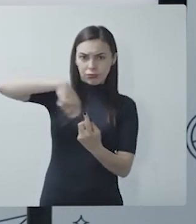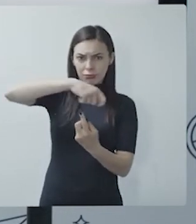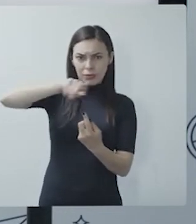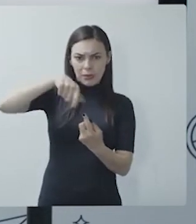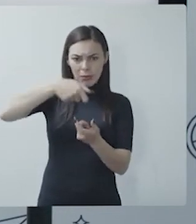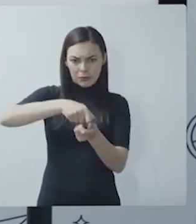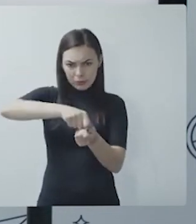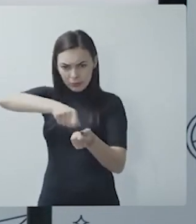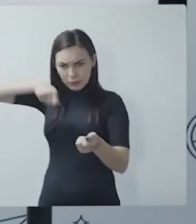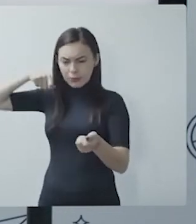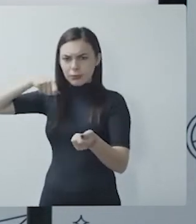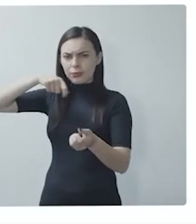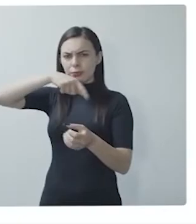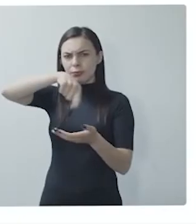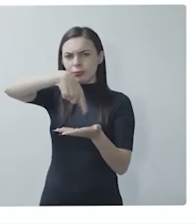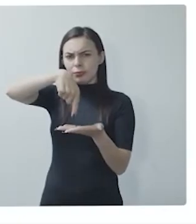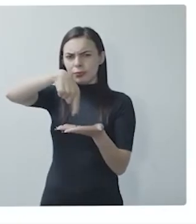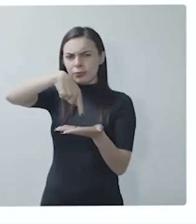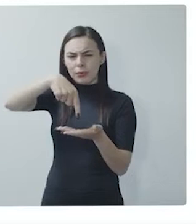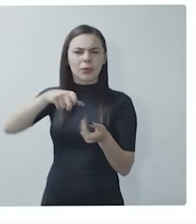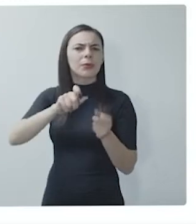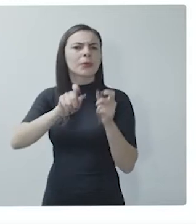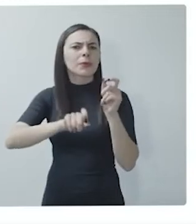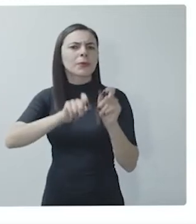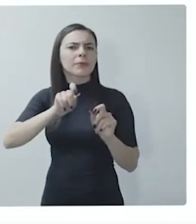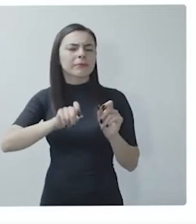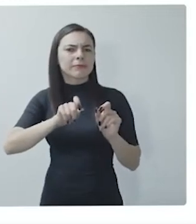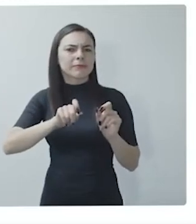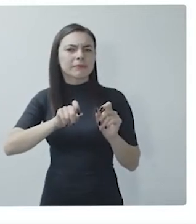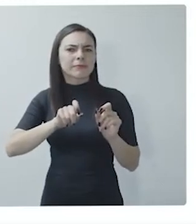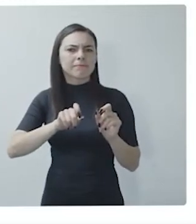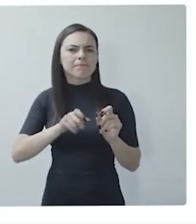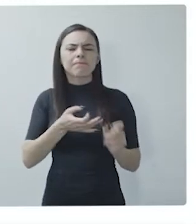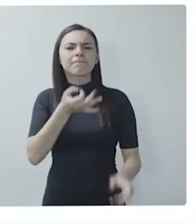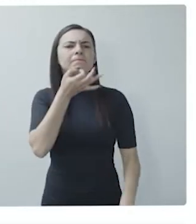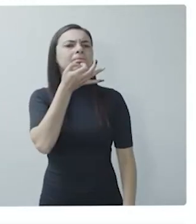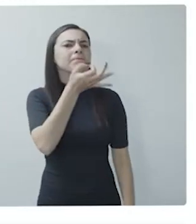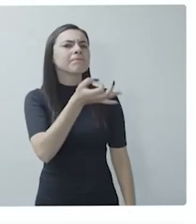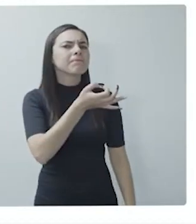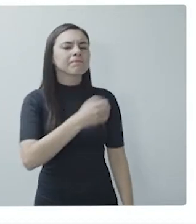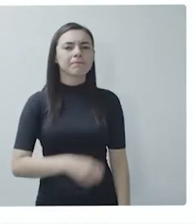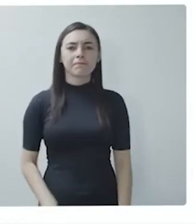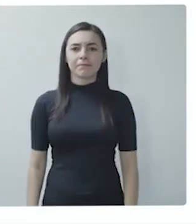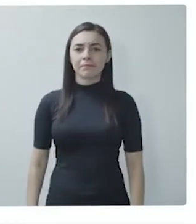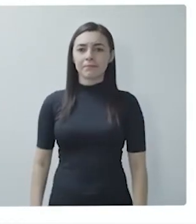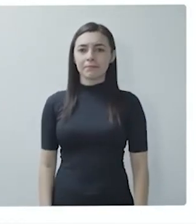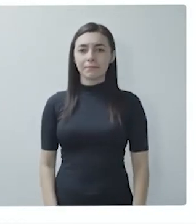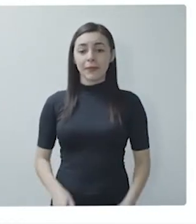desenrolar. O que pode ser? O que vocês acham aí em casa?